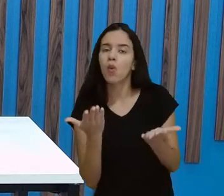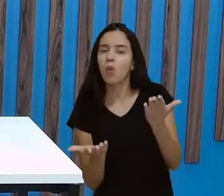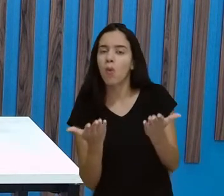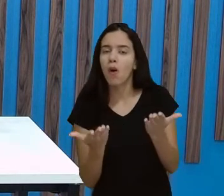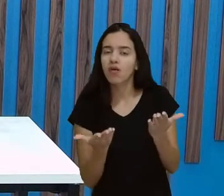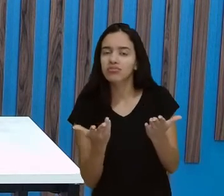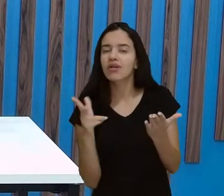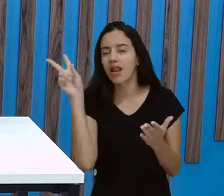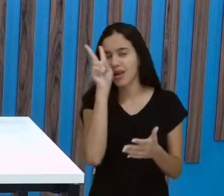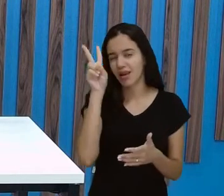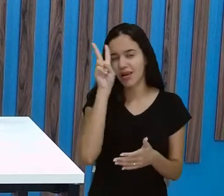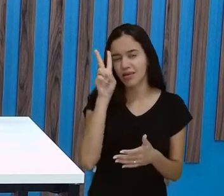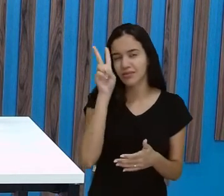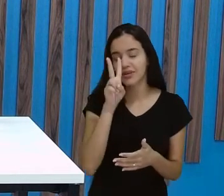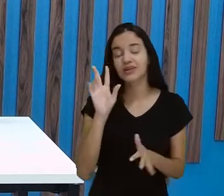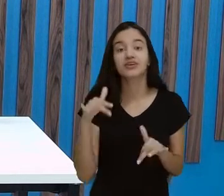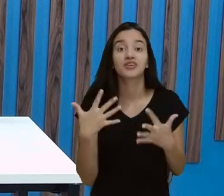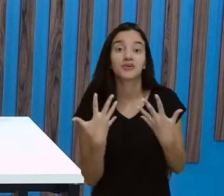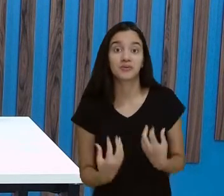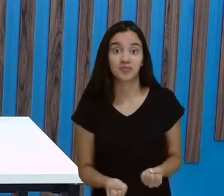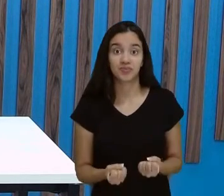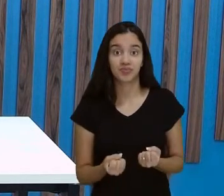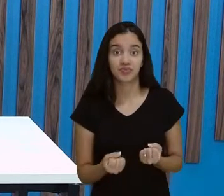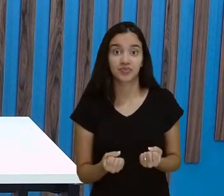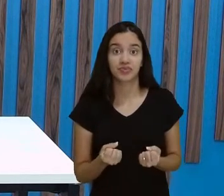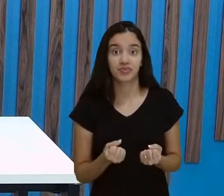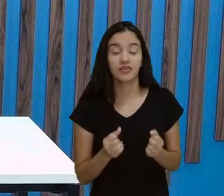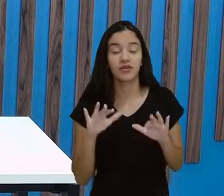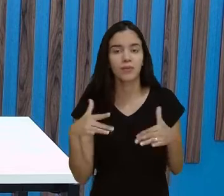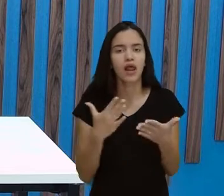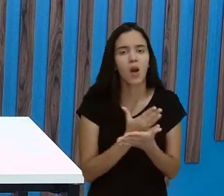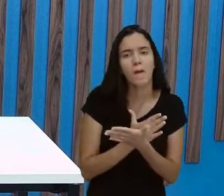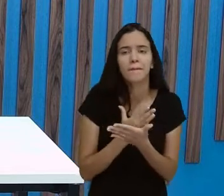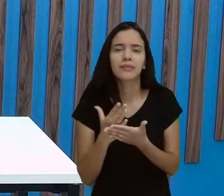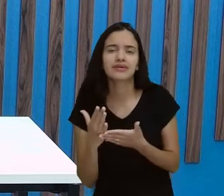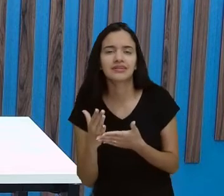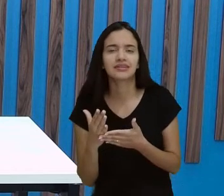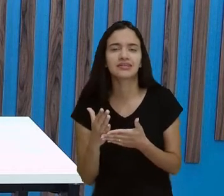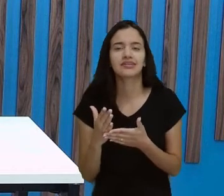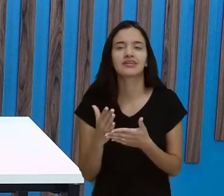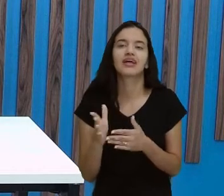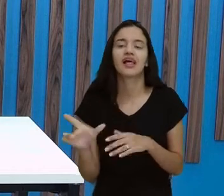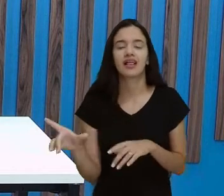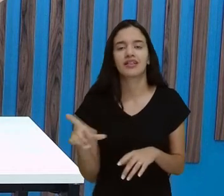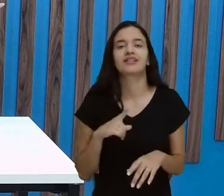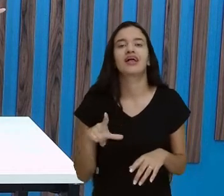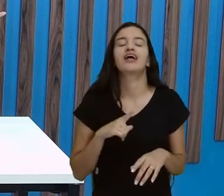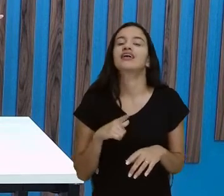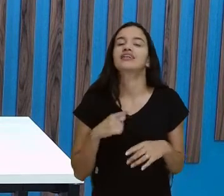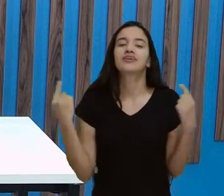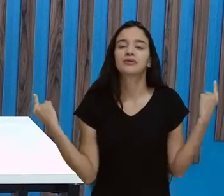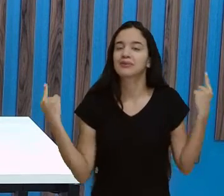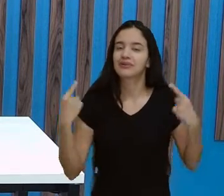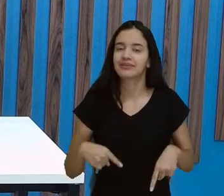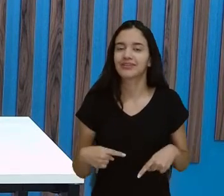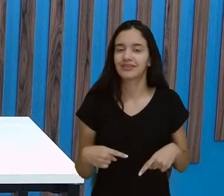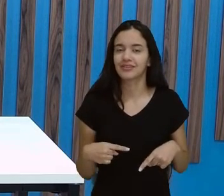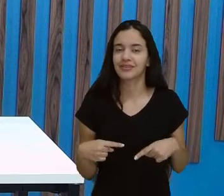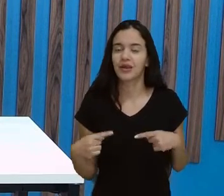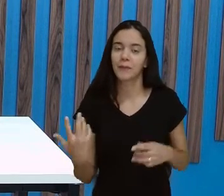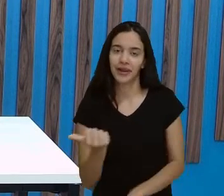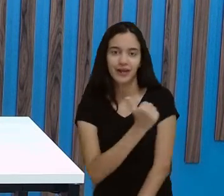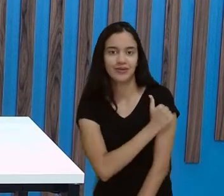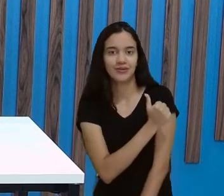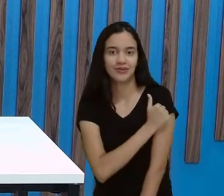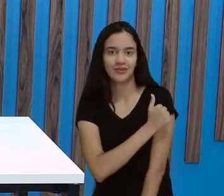Lembrem disso, tá? Então, vamos lá. Para dar início, viu, professora Mauriceia, tem aqui um desafio para os